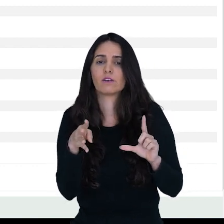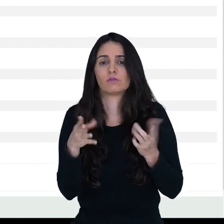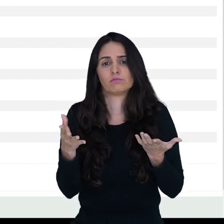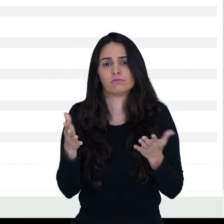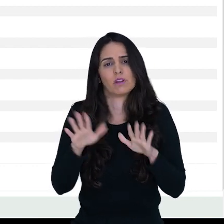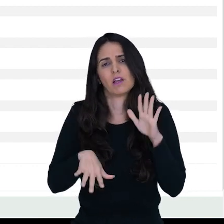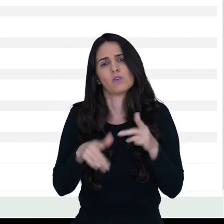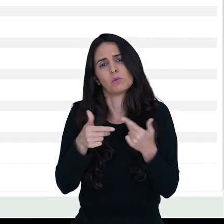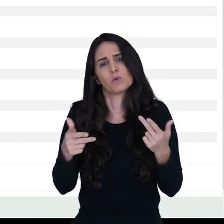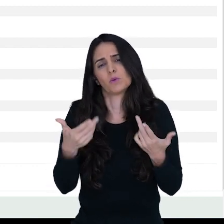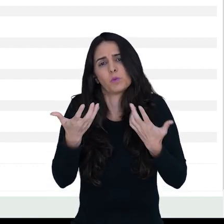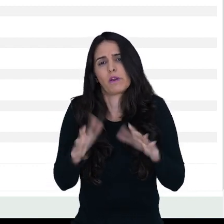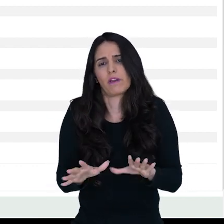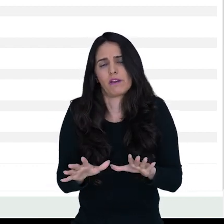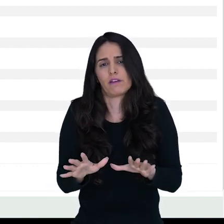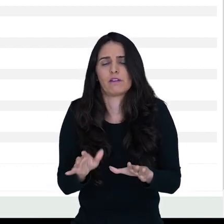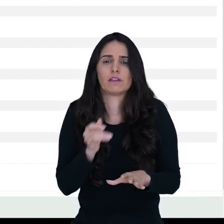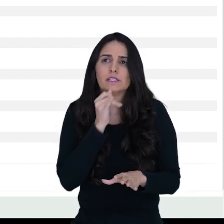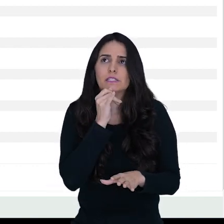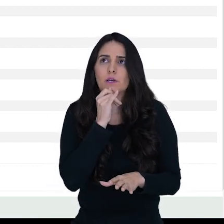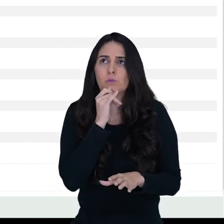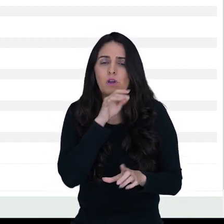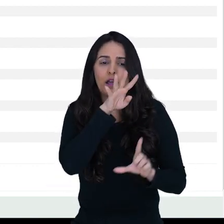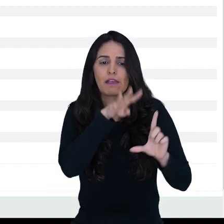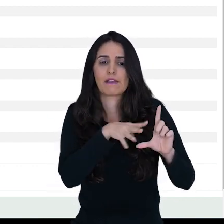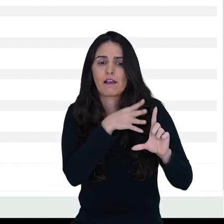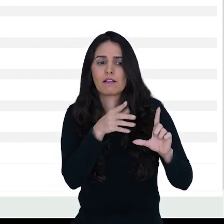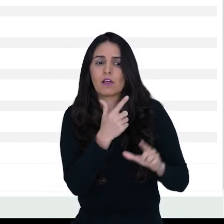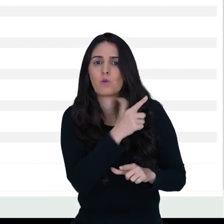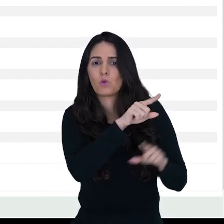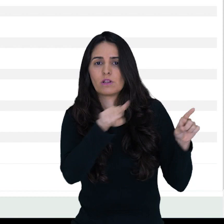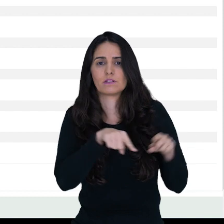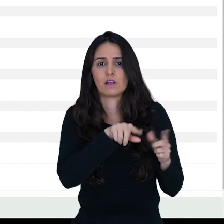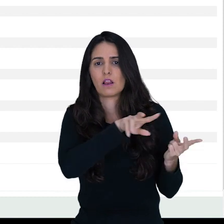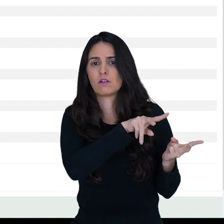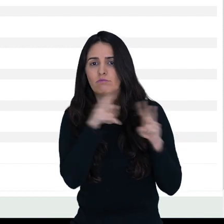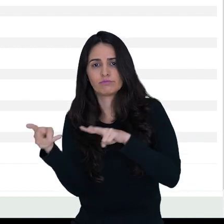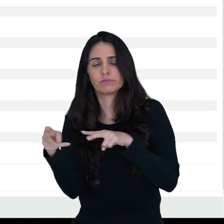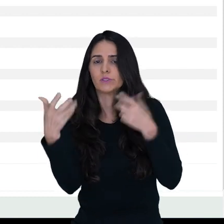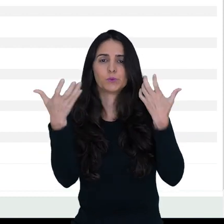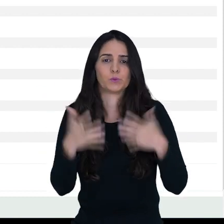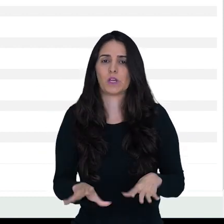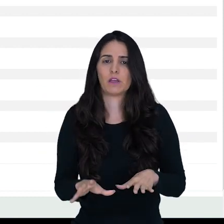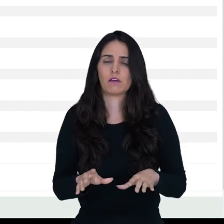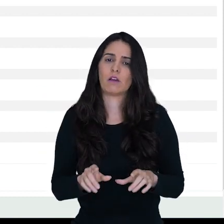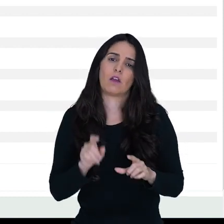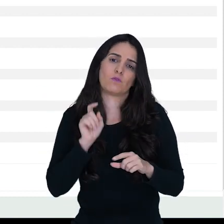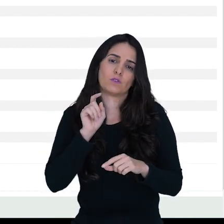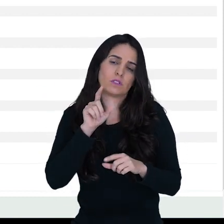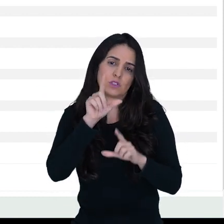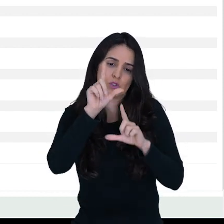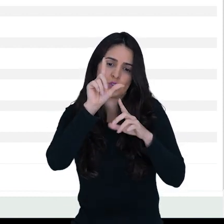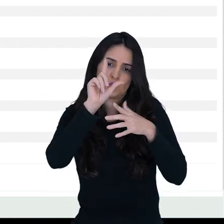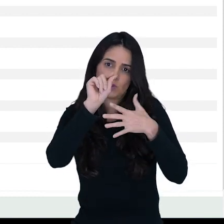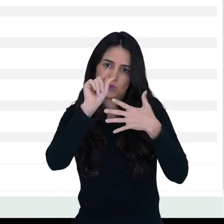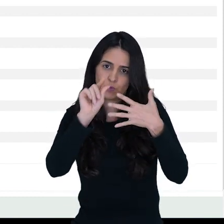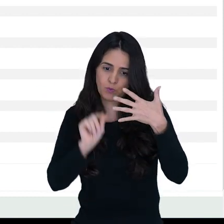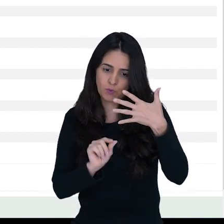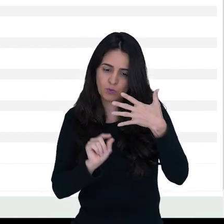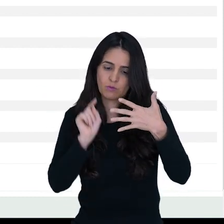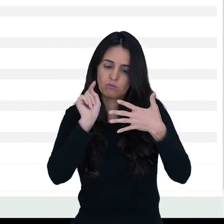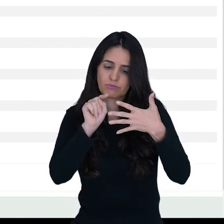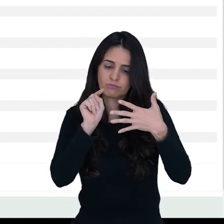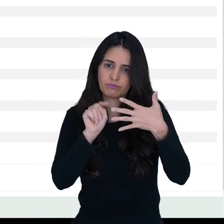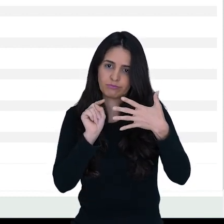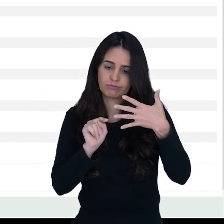calendário de eventos Às vezes tem coisas que você não quer incluir por exemplo Digamos que você não queira trazer o calendário da outra sala então você pode